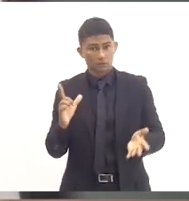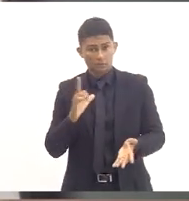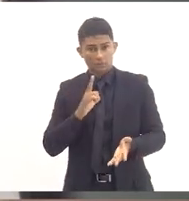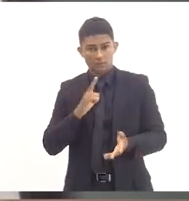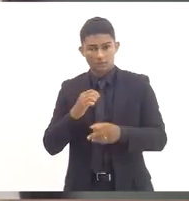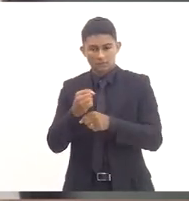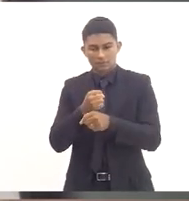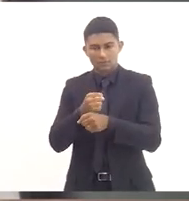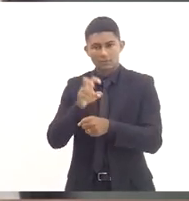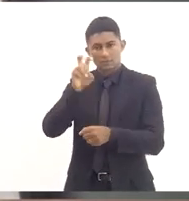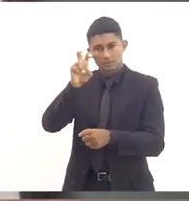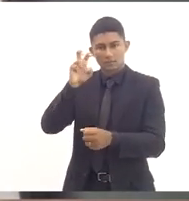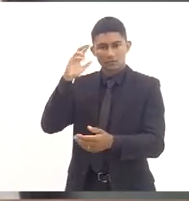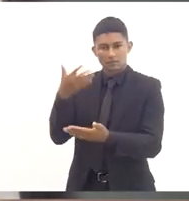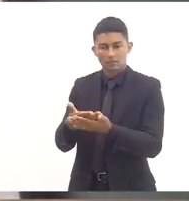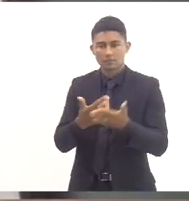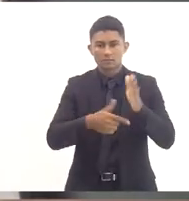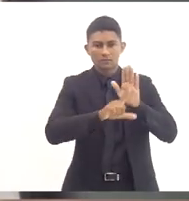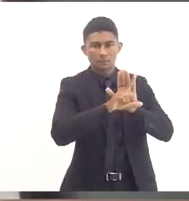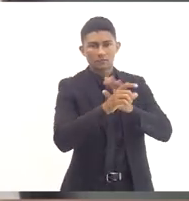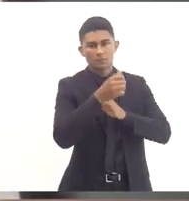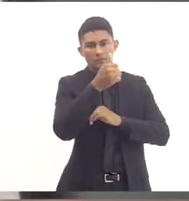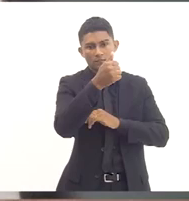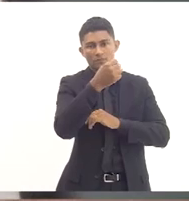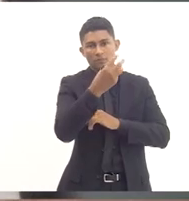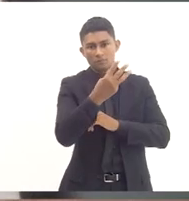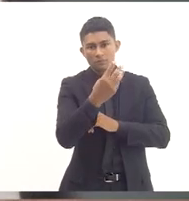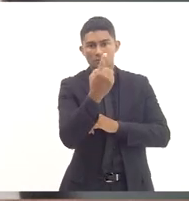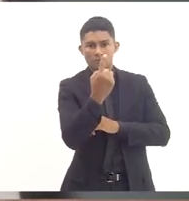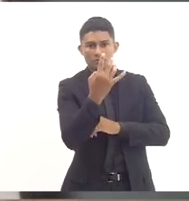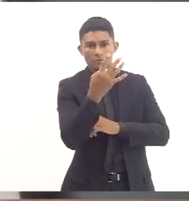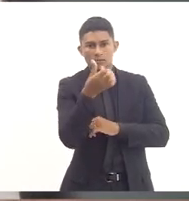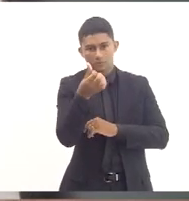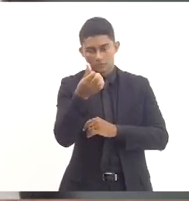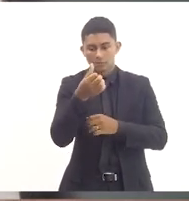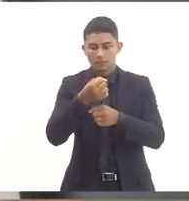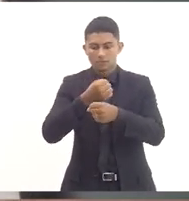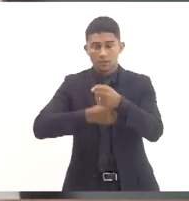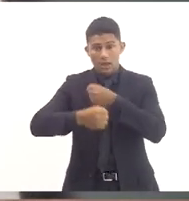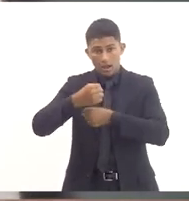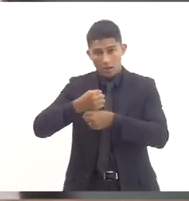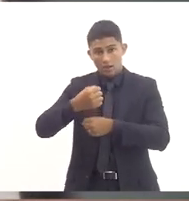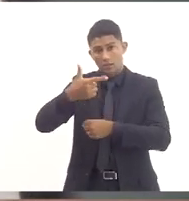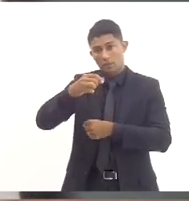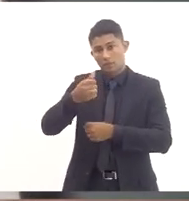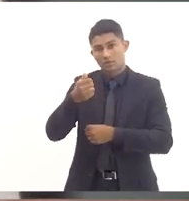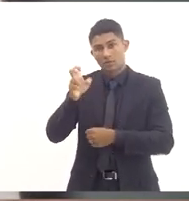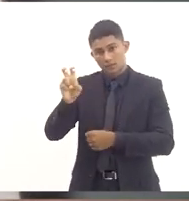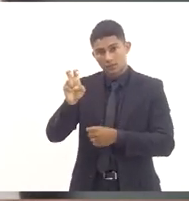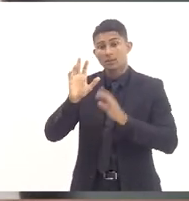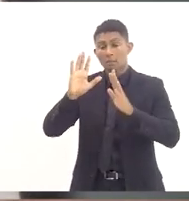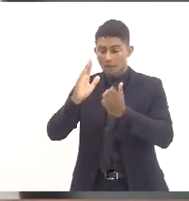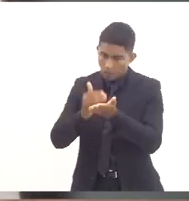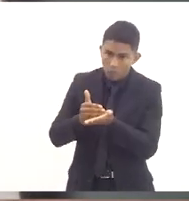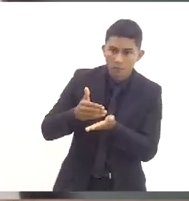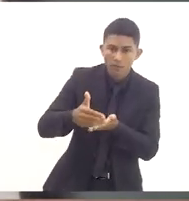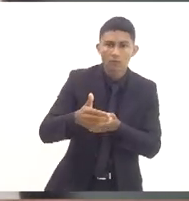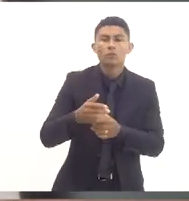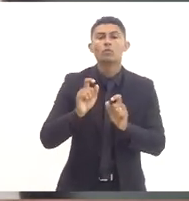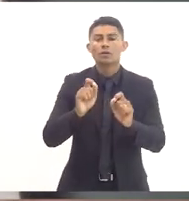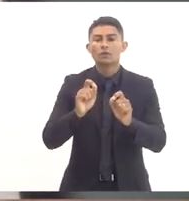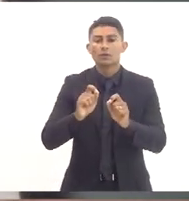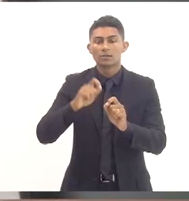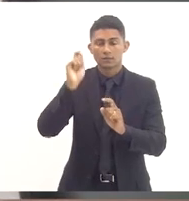de vigência esse ano a lei 13.146 ela é de 2015 mas ela começou a sua vigência em janeiro de 2016